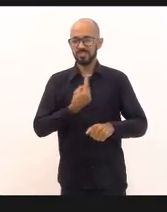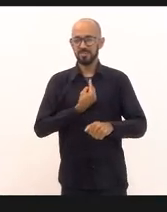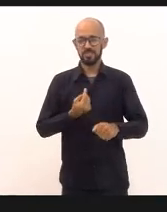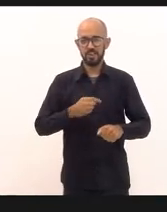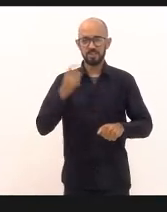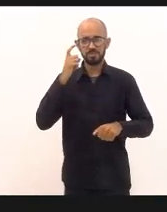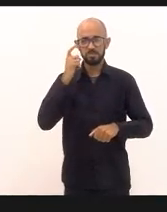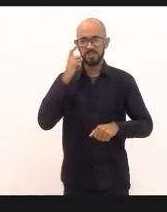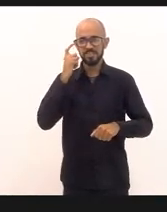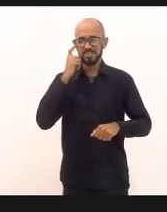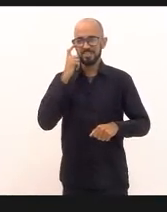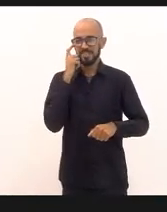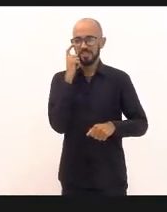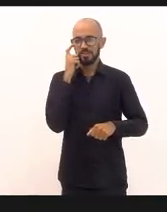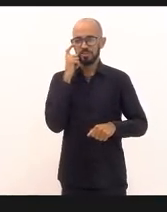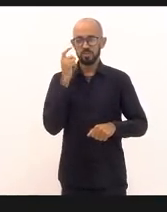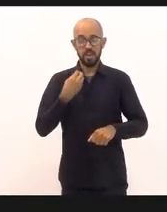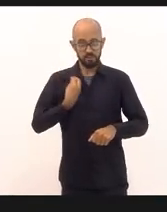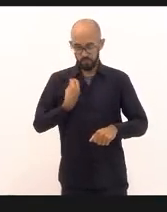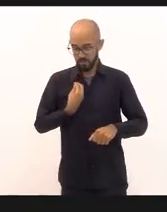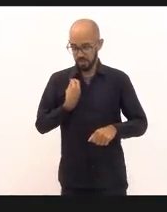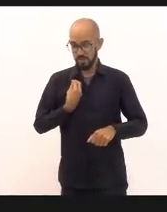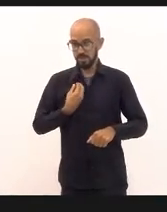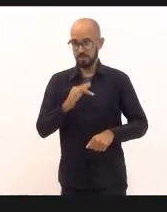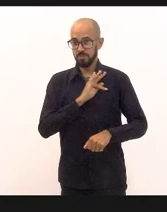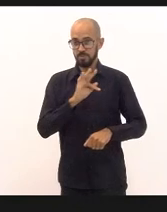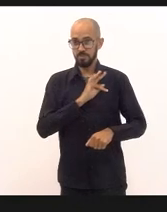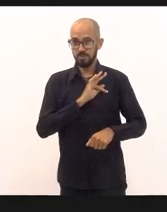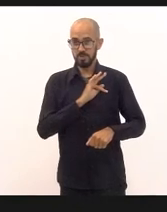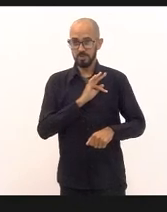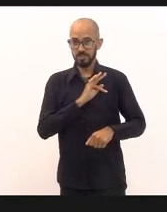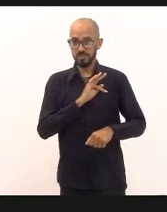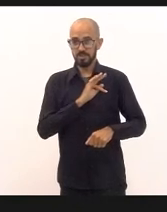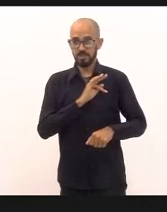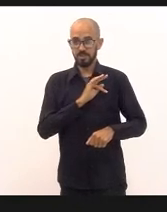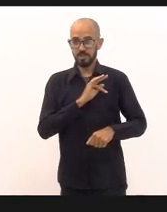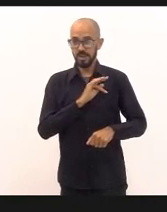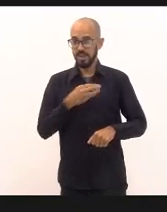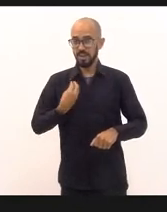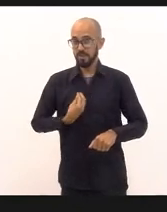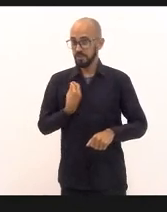vida dos nossos policiais e a vida da população não pode